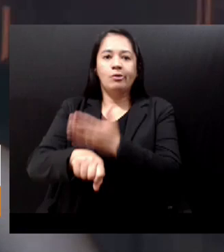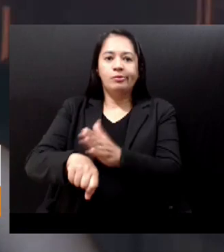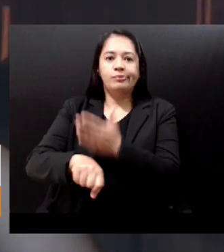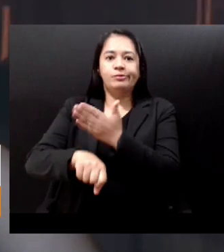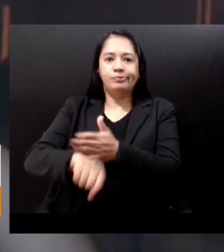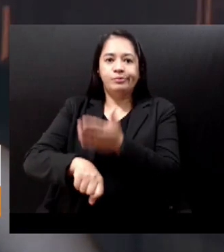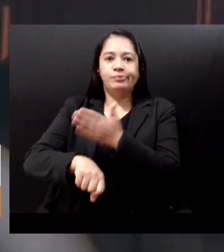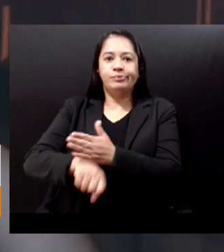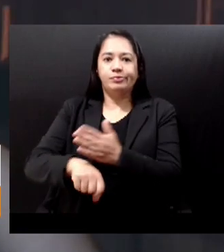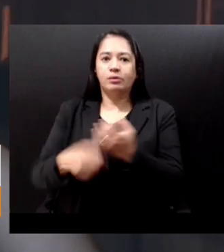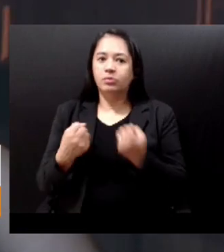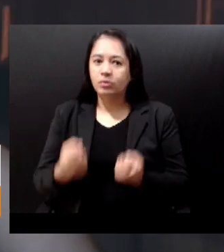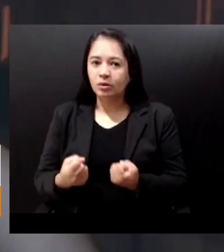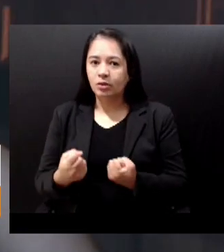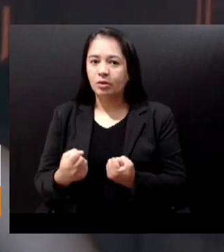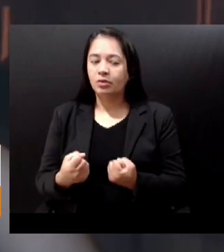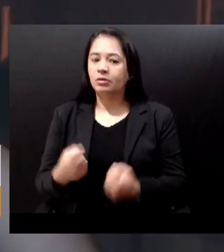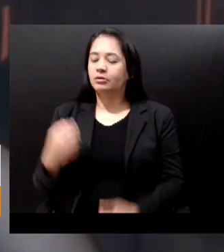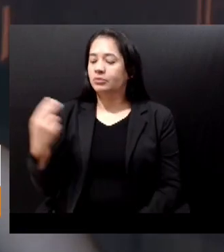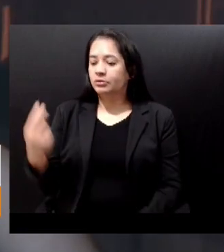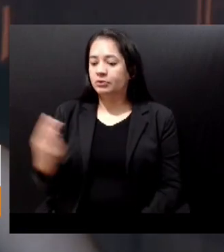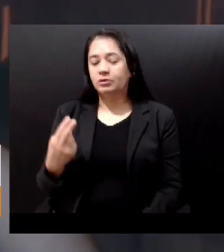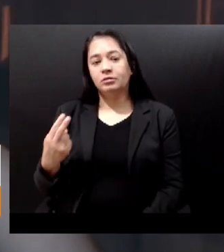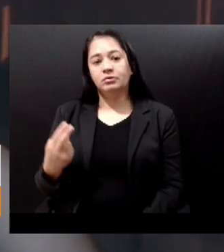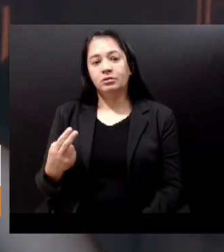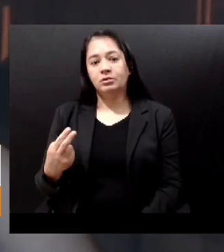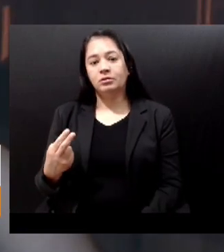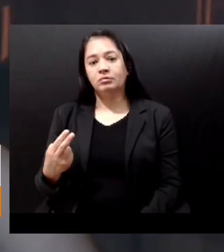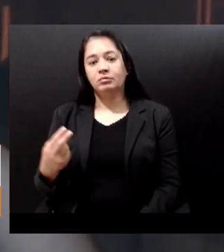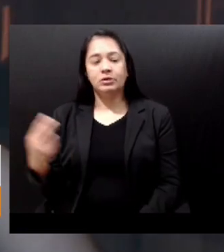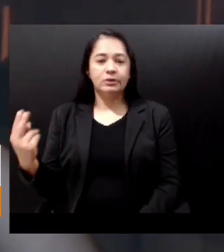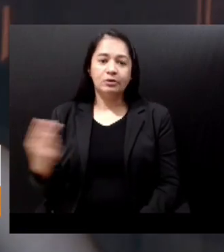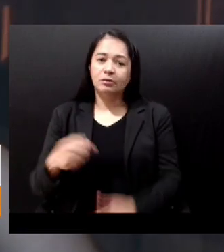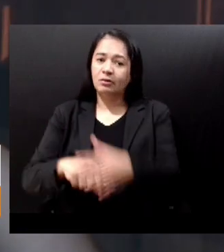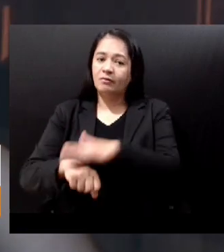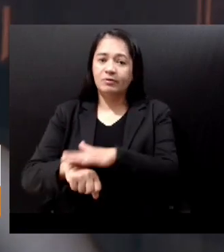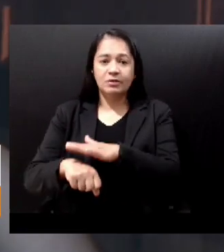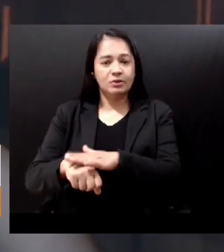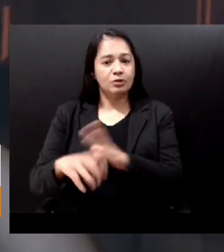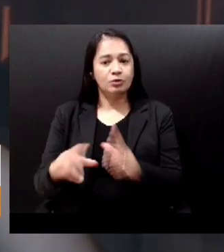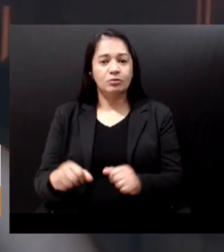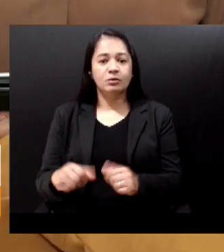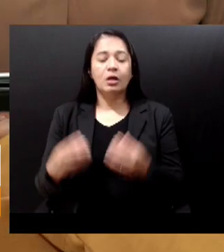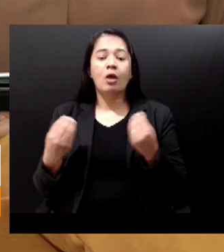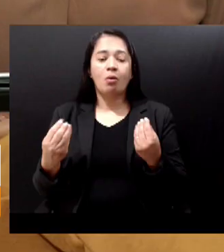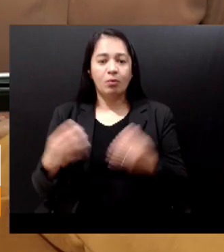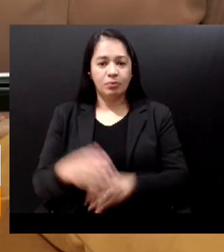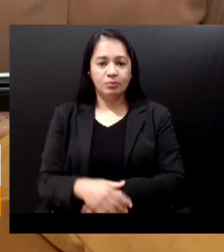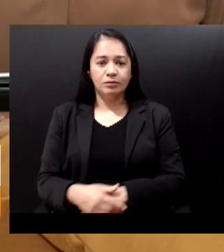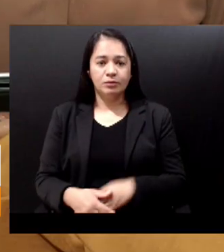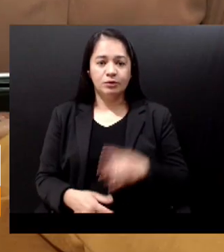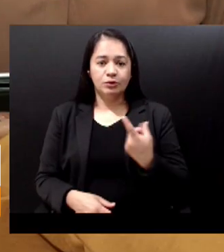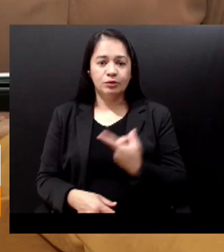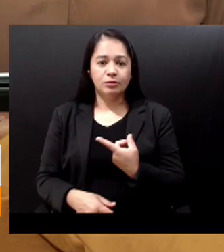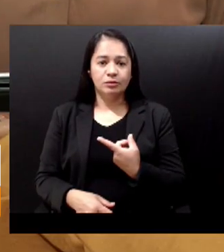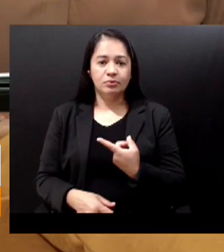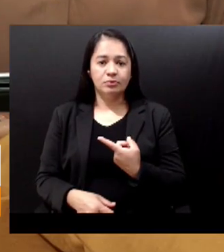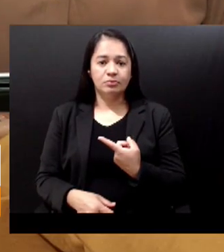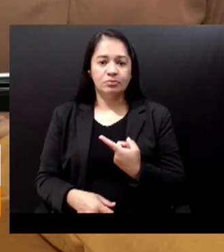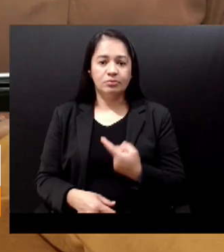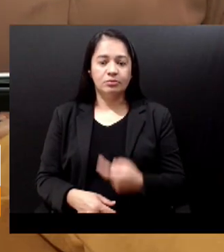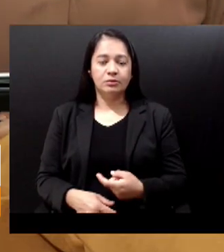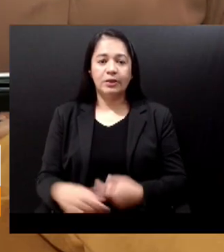gente vai chegar cansado e talvez a gente não consiga fazer todas essas coisas. E aí, como que a gente vai lidar com isso? Então me parece que esse é o